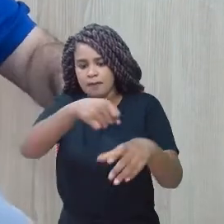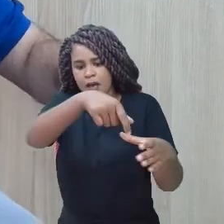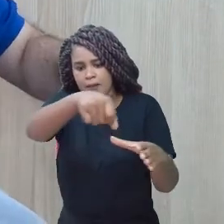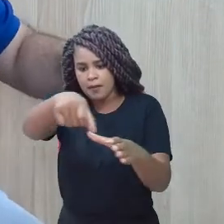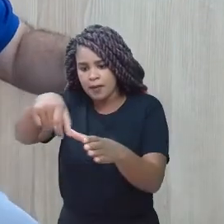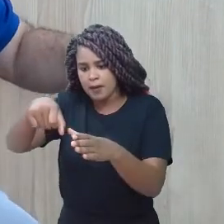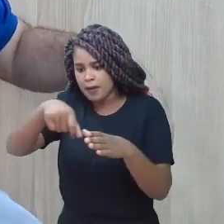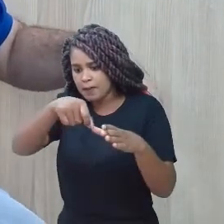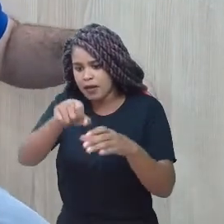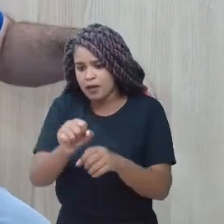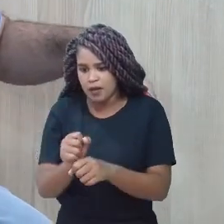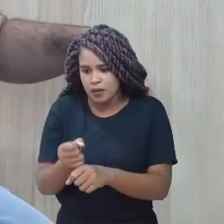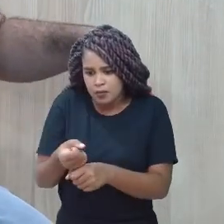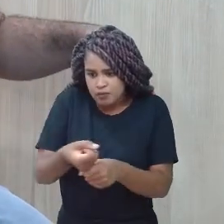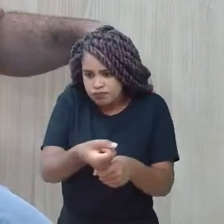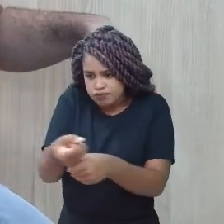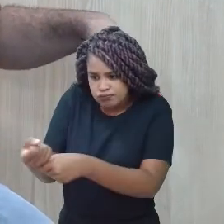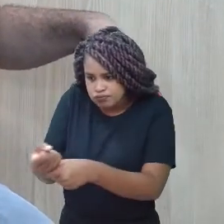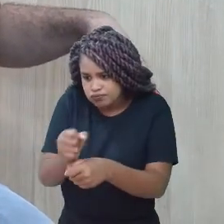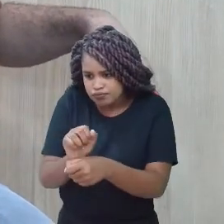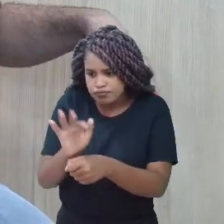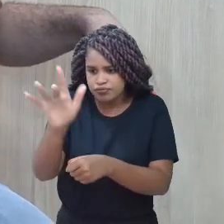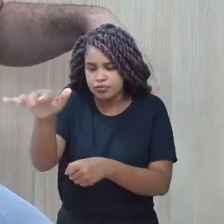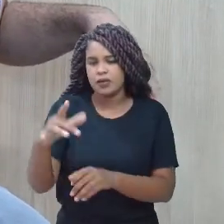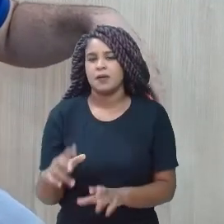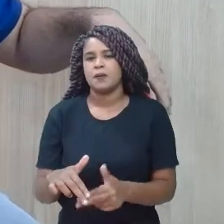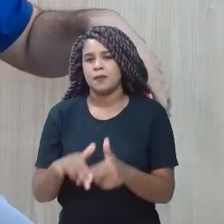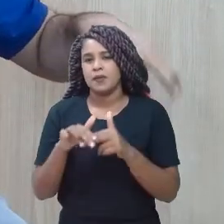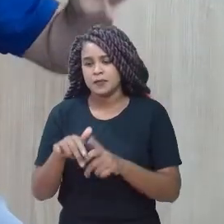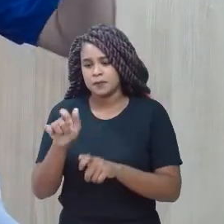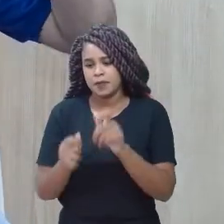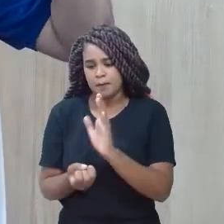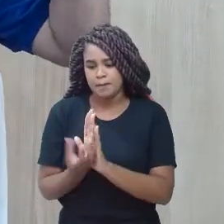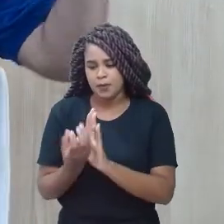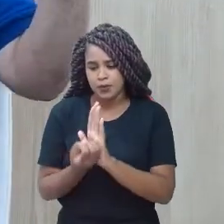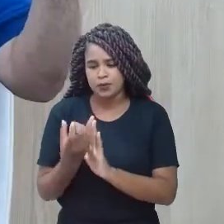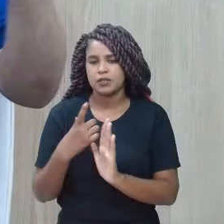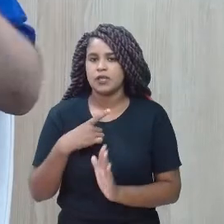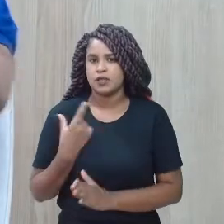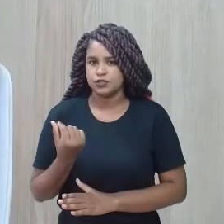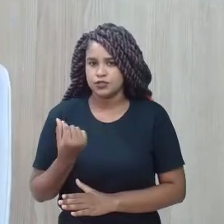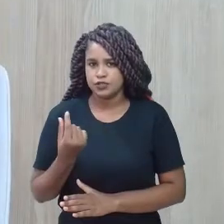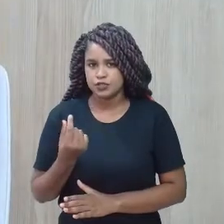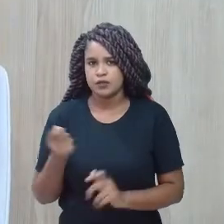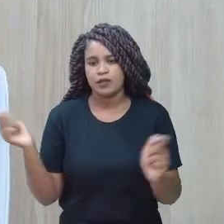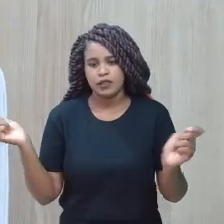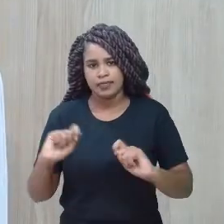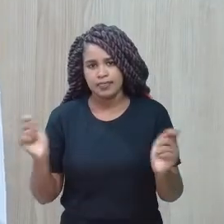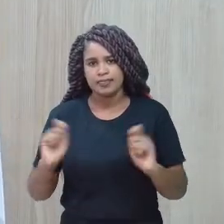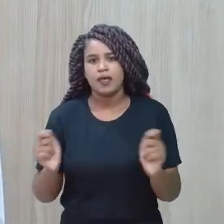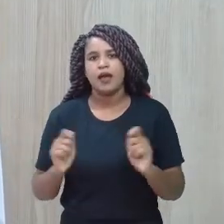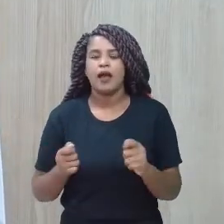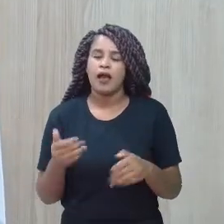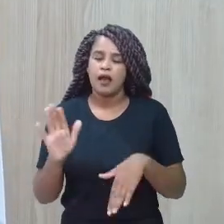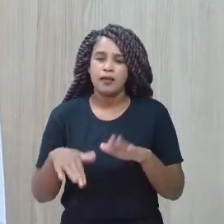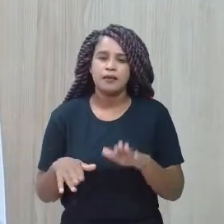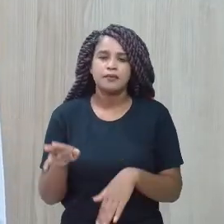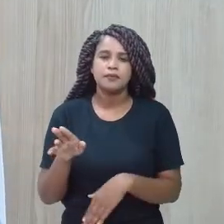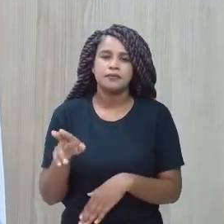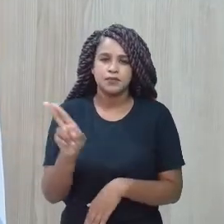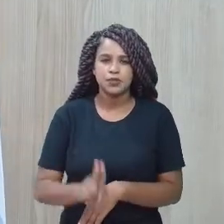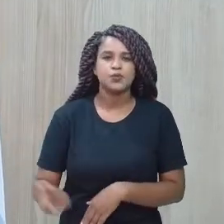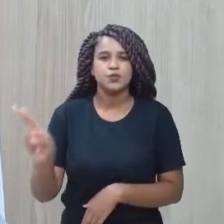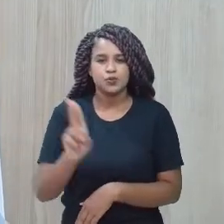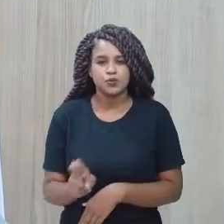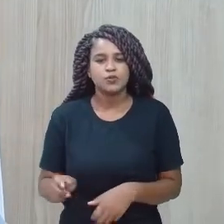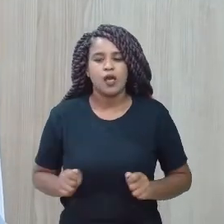têm, bastante, para investir no sistema, né, moderno de irrigação, aí gastam bastante água